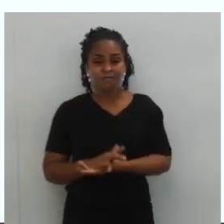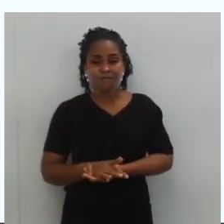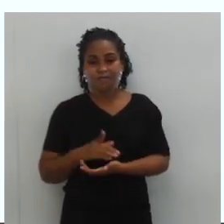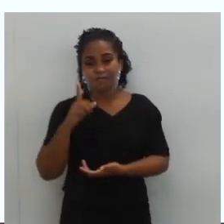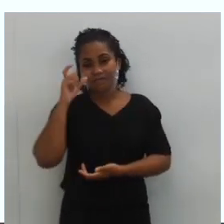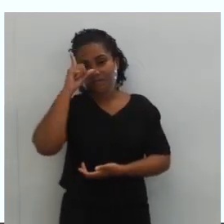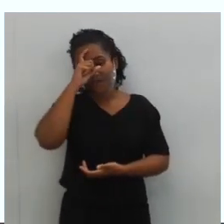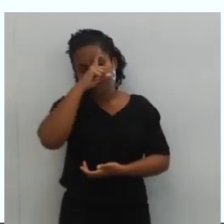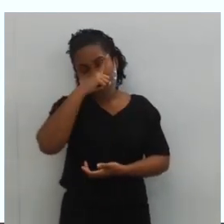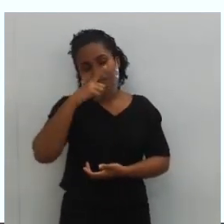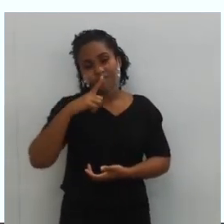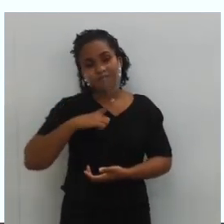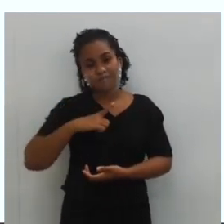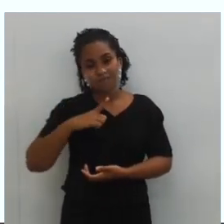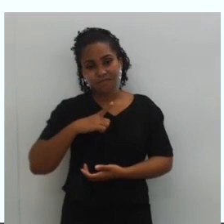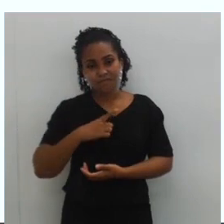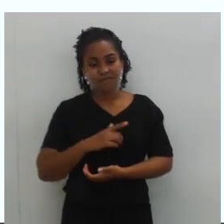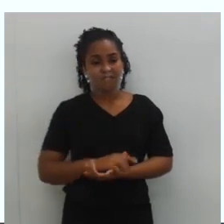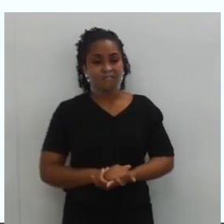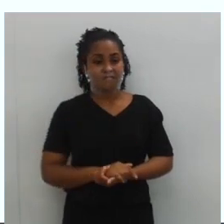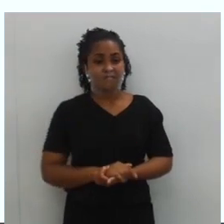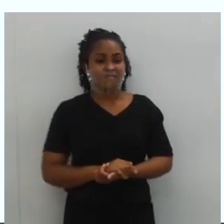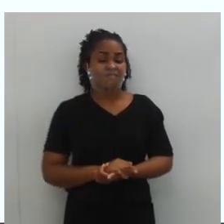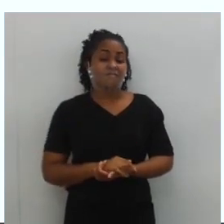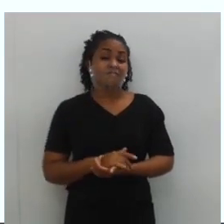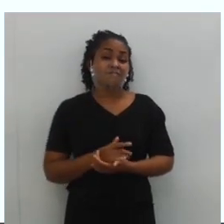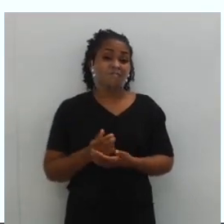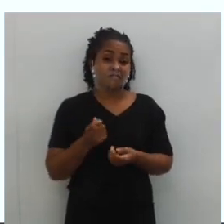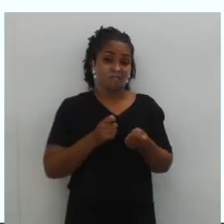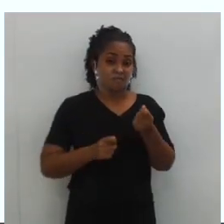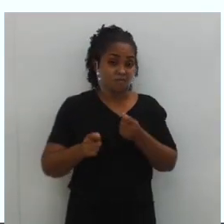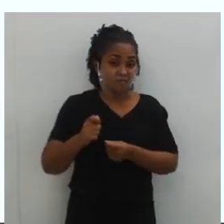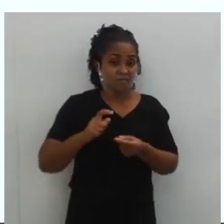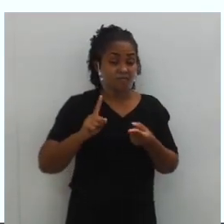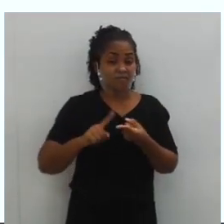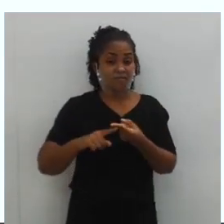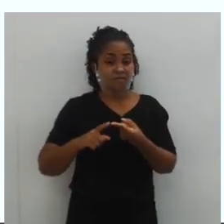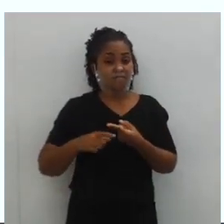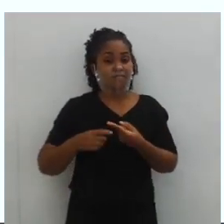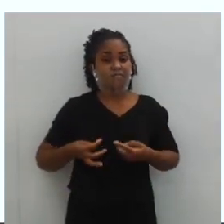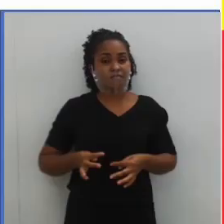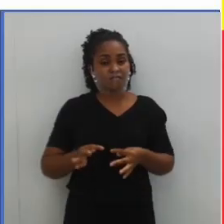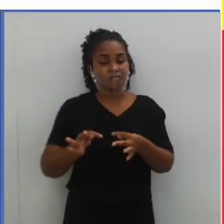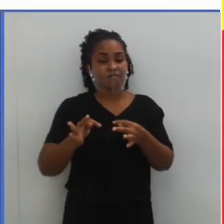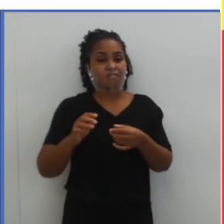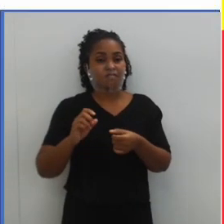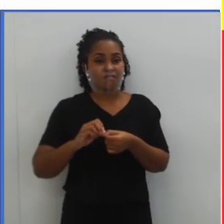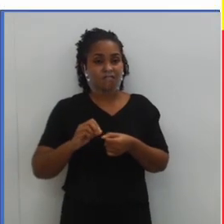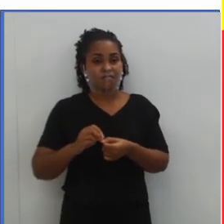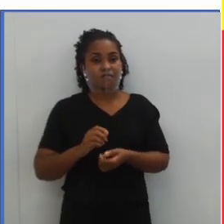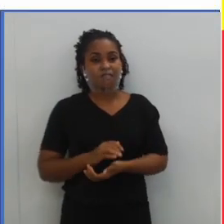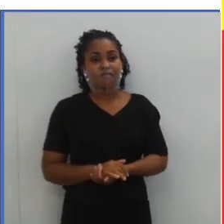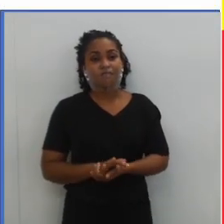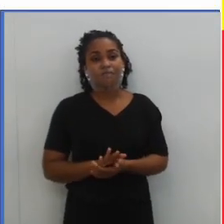se tinha, né, tanto financeira quanto tecnológica para as produções, certo? Então, aí a partir da década